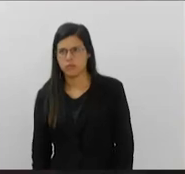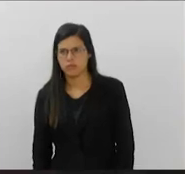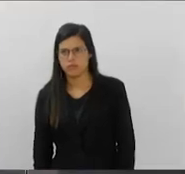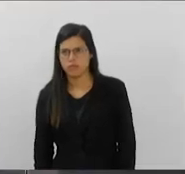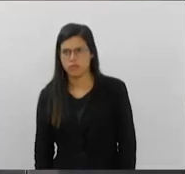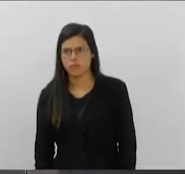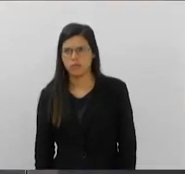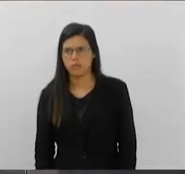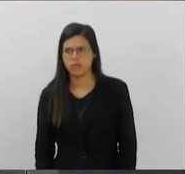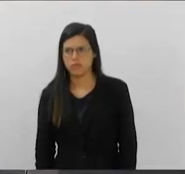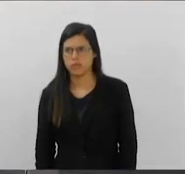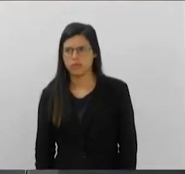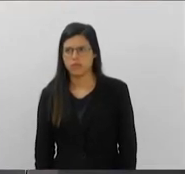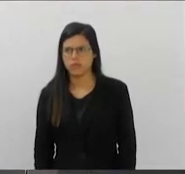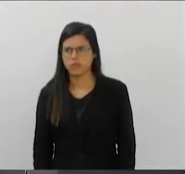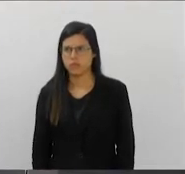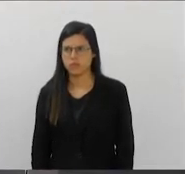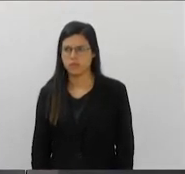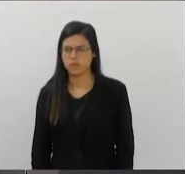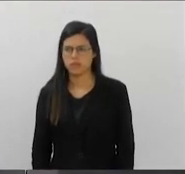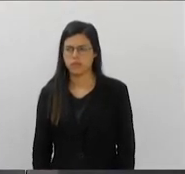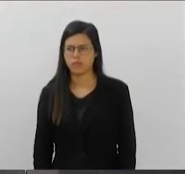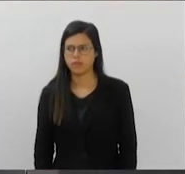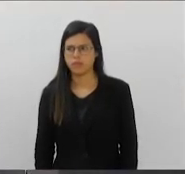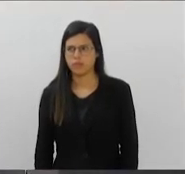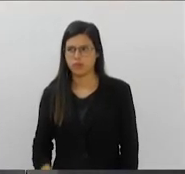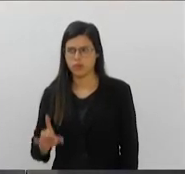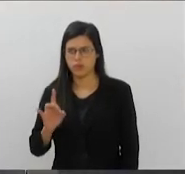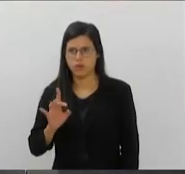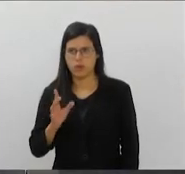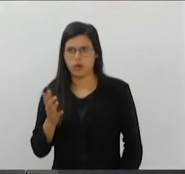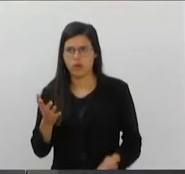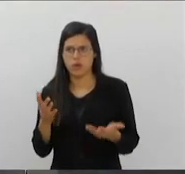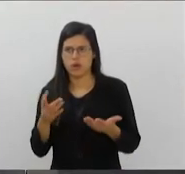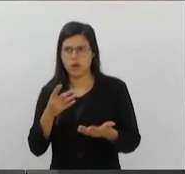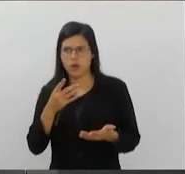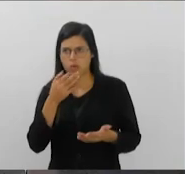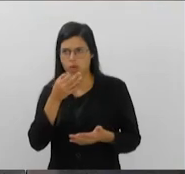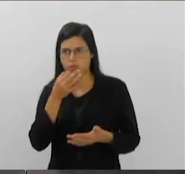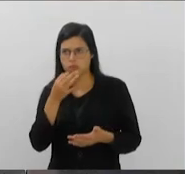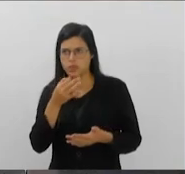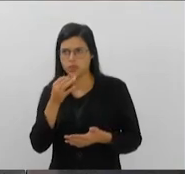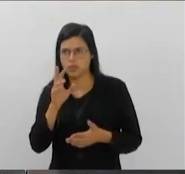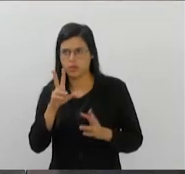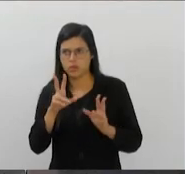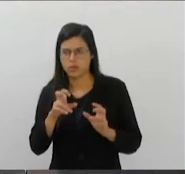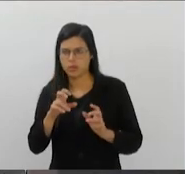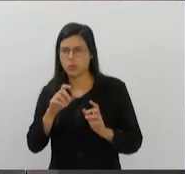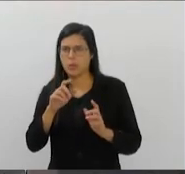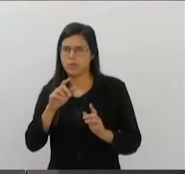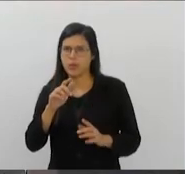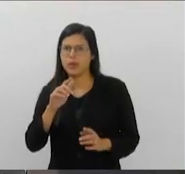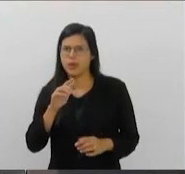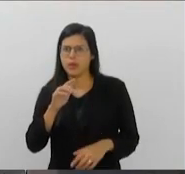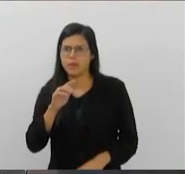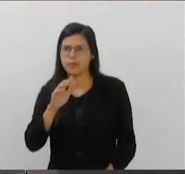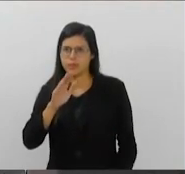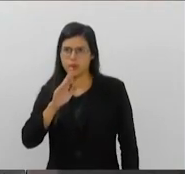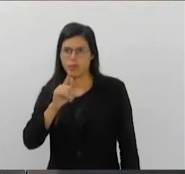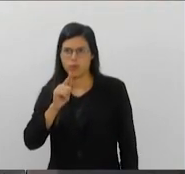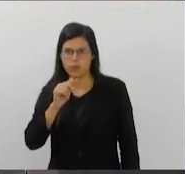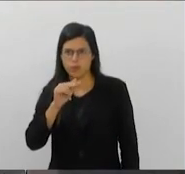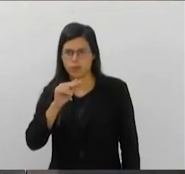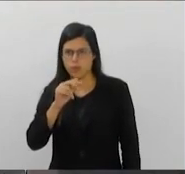Pois não. Não, acho que só queria comentar em relação à questão da despoluição da Baía de Guanabara, né, que é um assunto